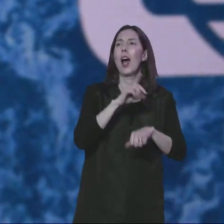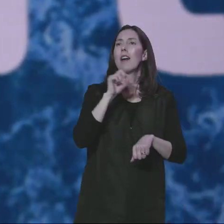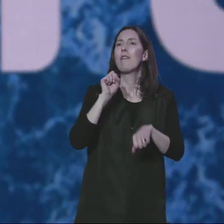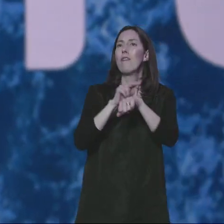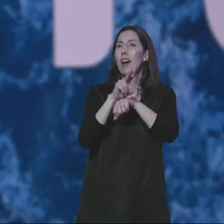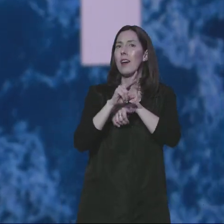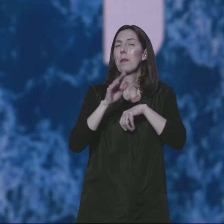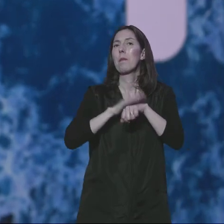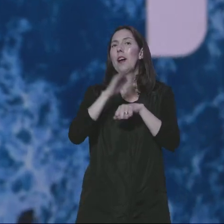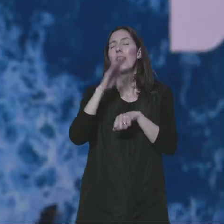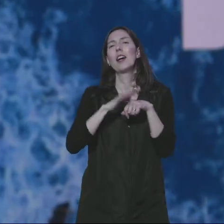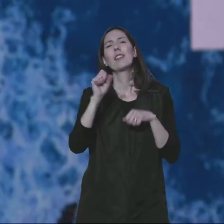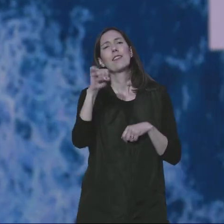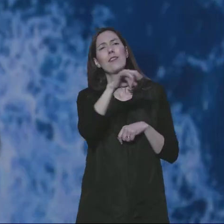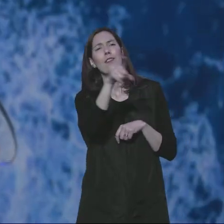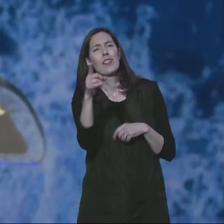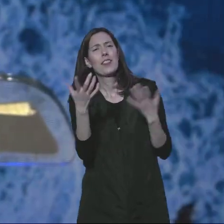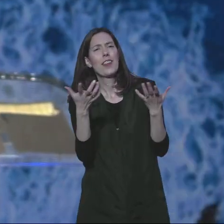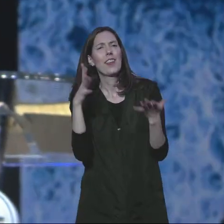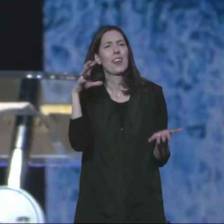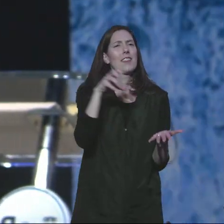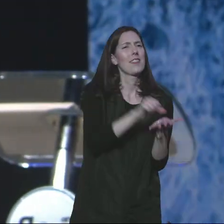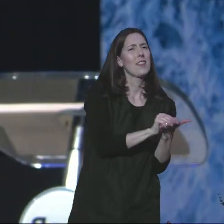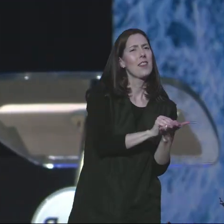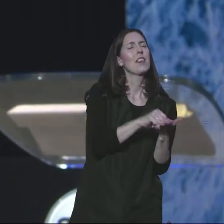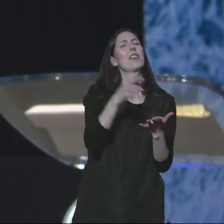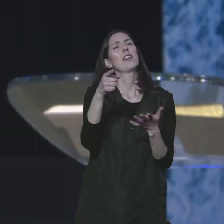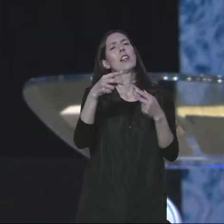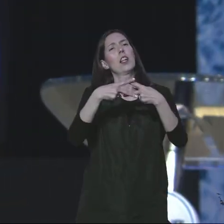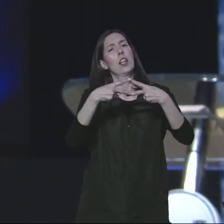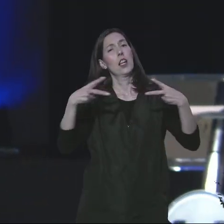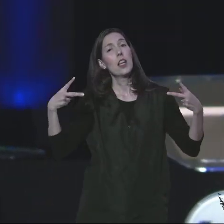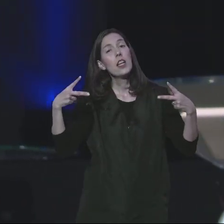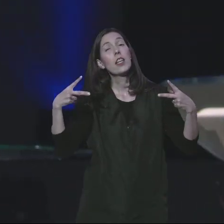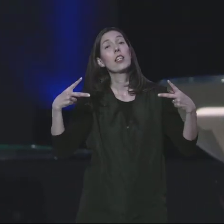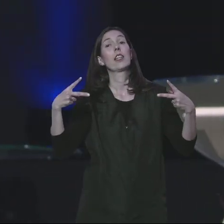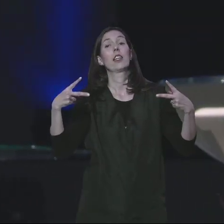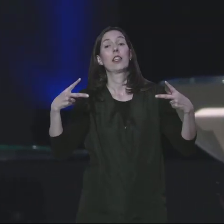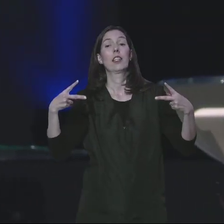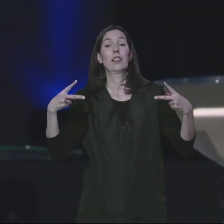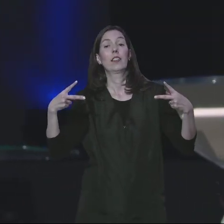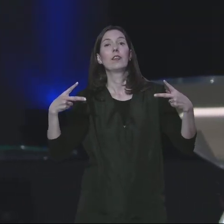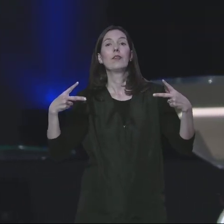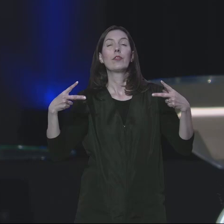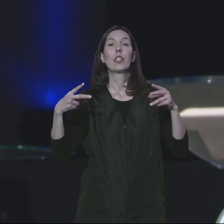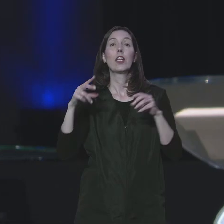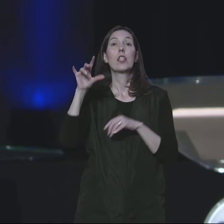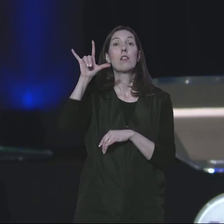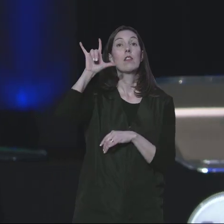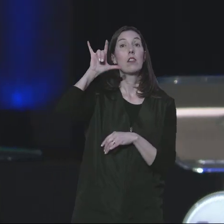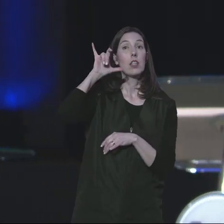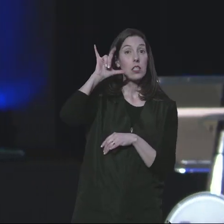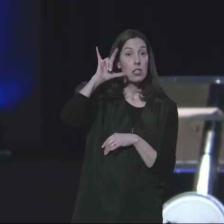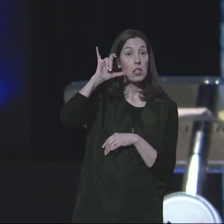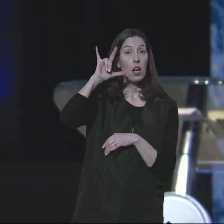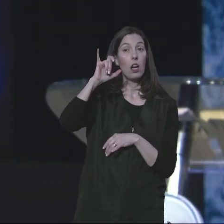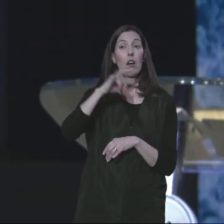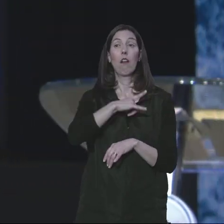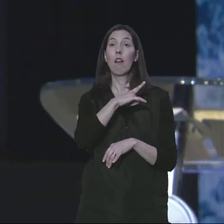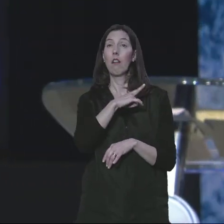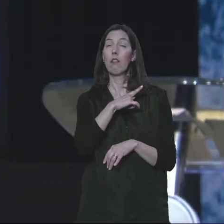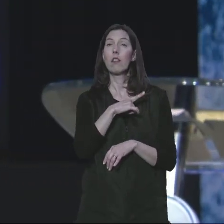quer se inscrever, entra lá, arroba OneFlow Ministério, no link da bio. Você clica no link da bio, vai